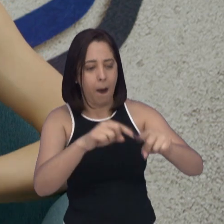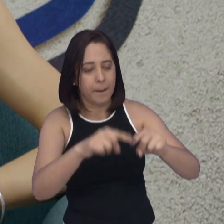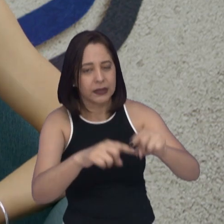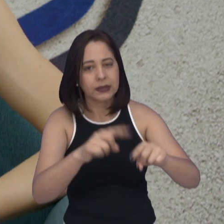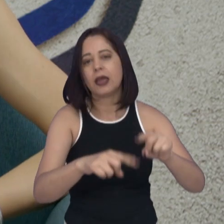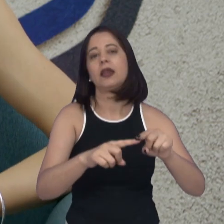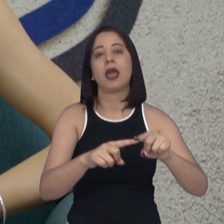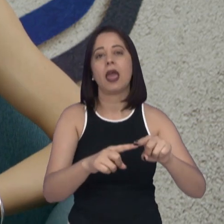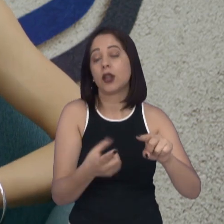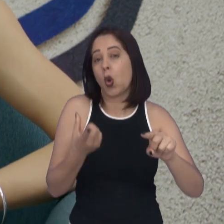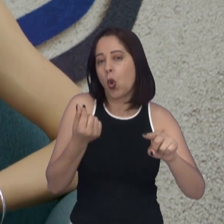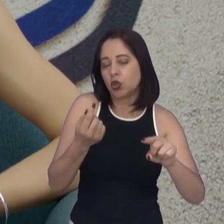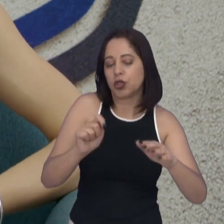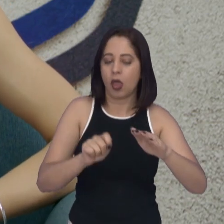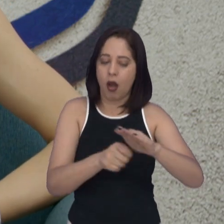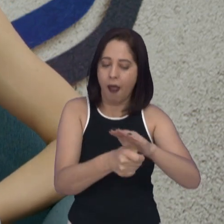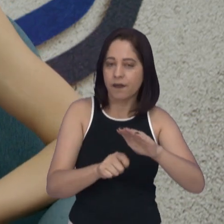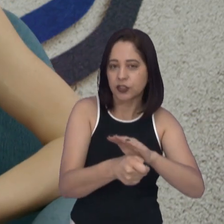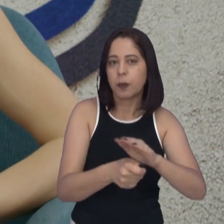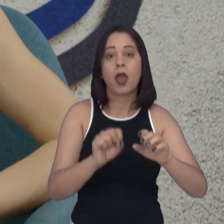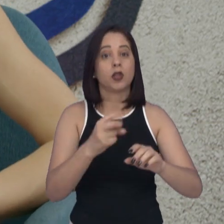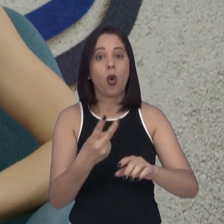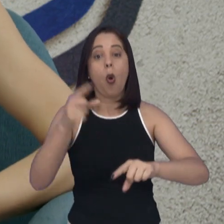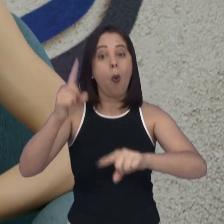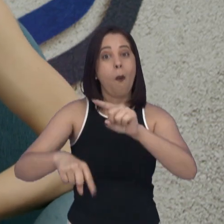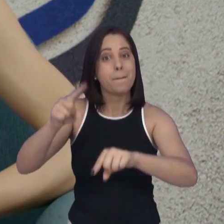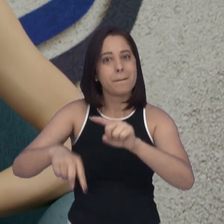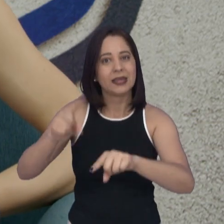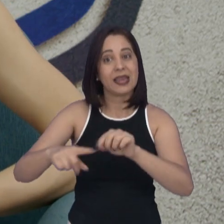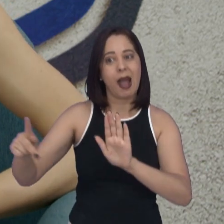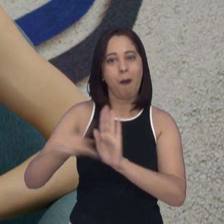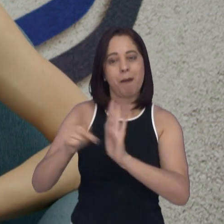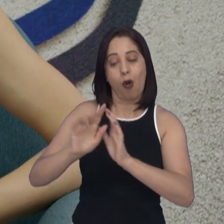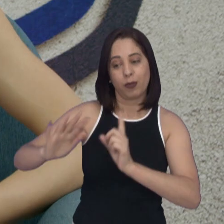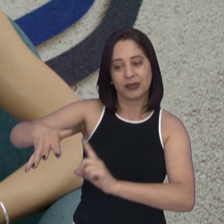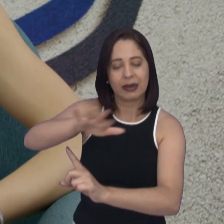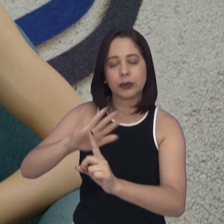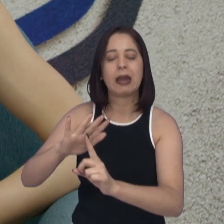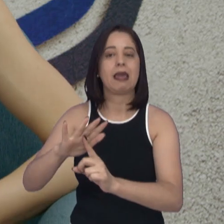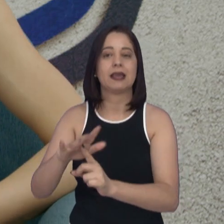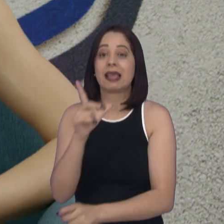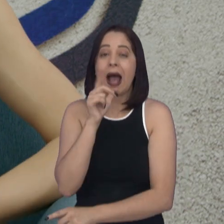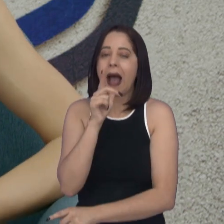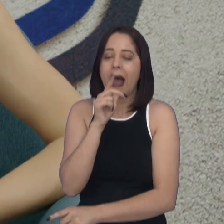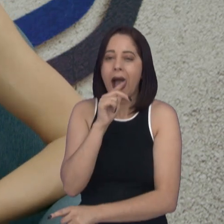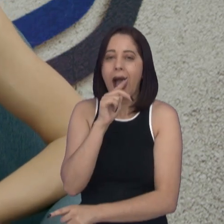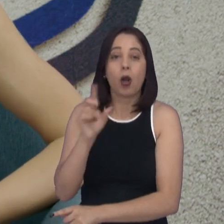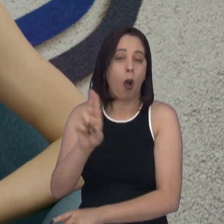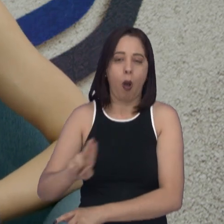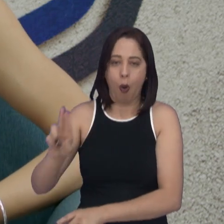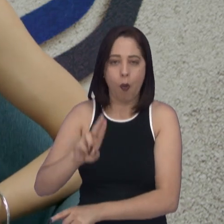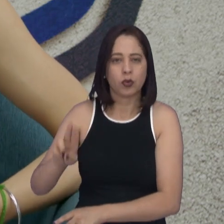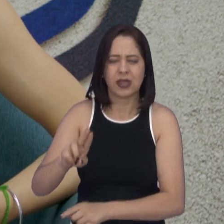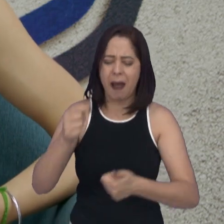produtiva, o recurso que ele usa, né, para ser produzido, quanto de água levou, quanto de recursos totais